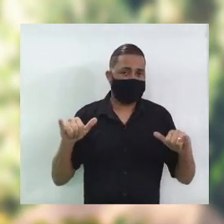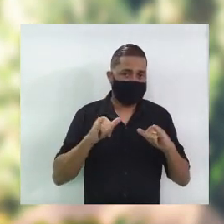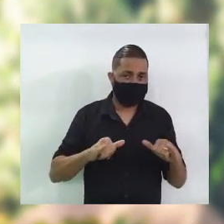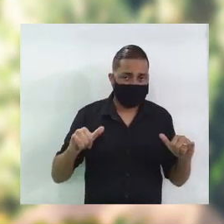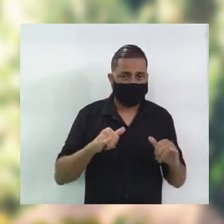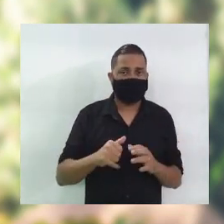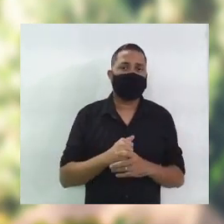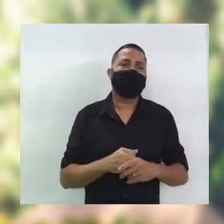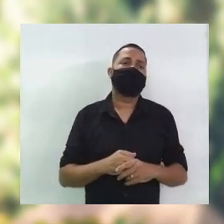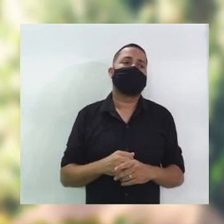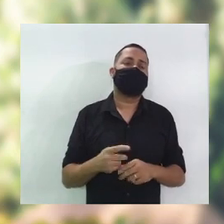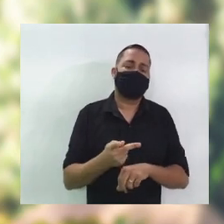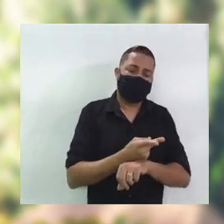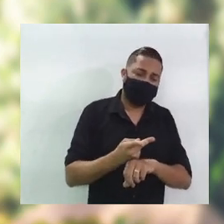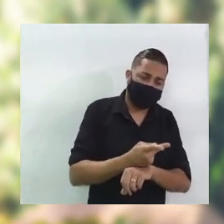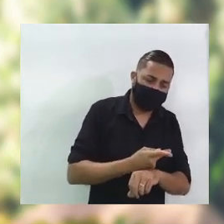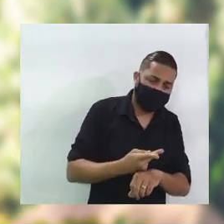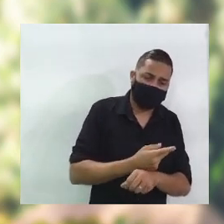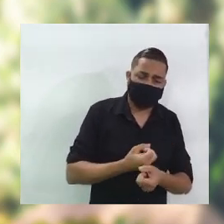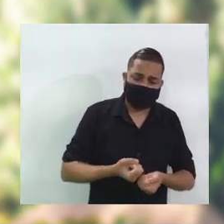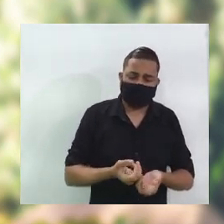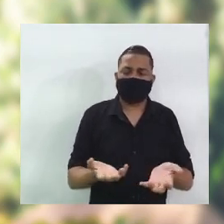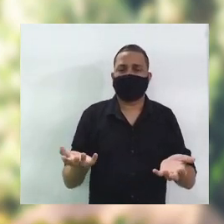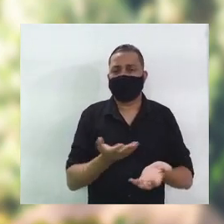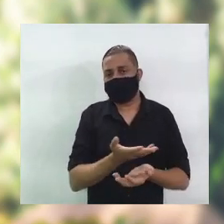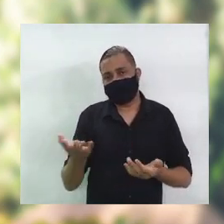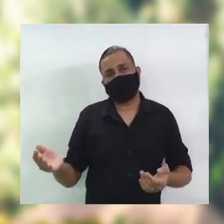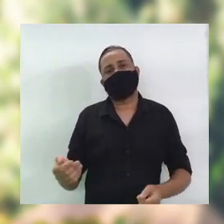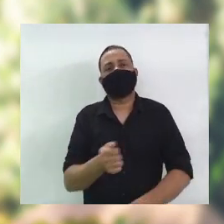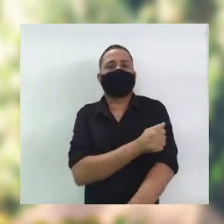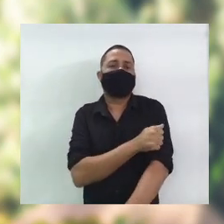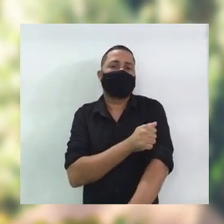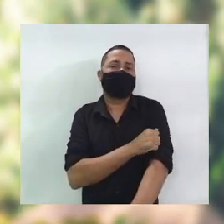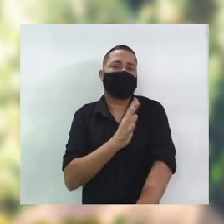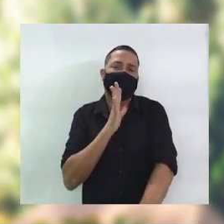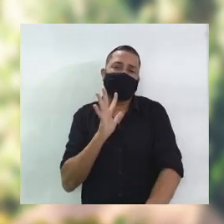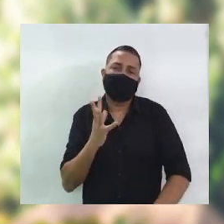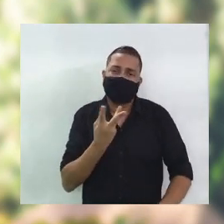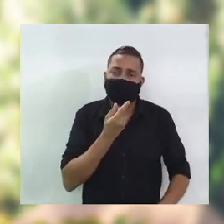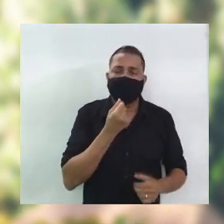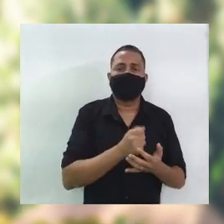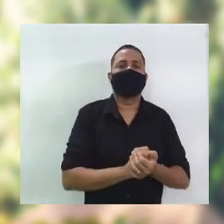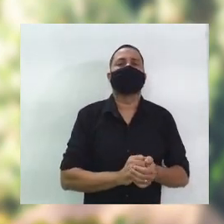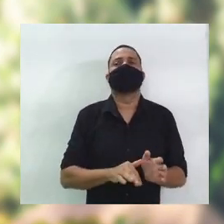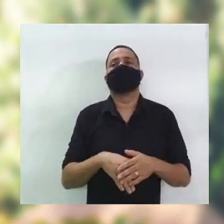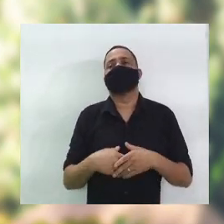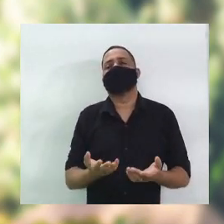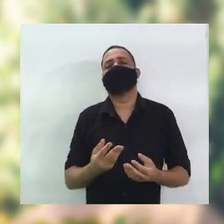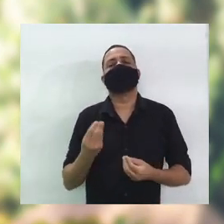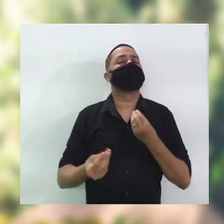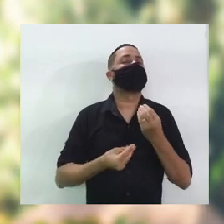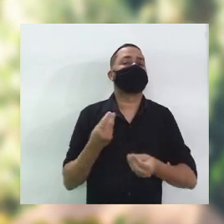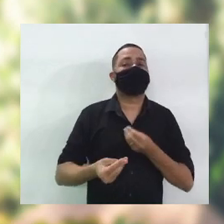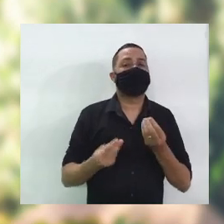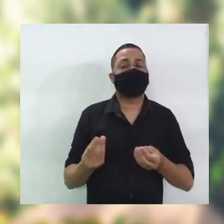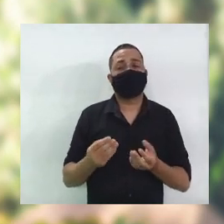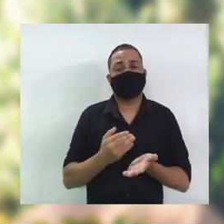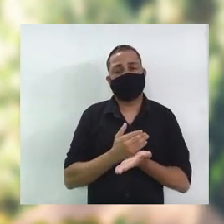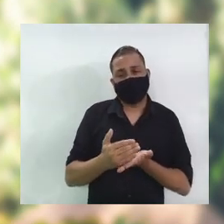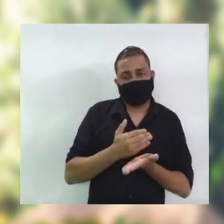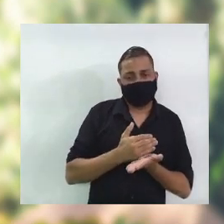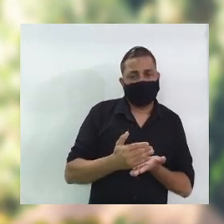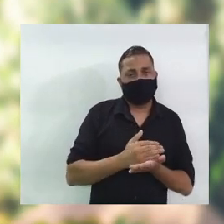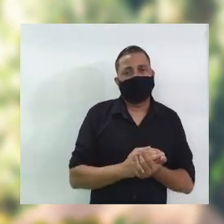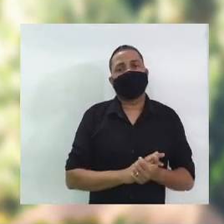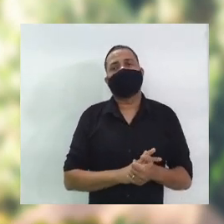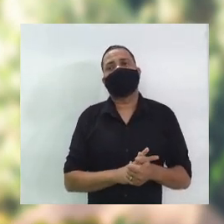informação, buscar, passar para você, estudante, conhecer um pouco mais sobre essa tradição. Mas como será a iniciação de